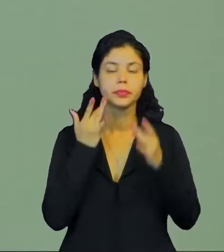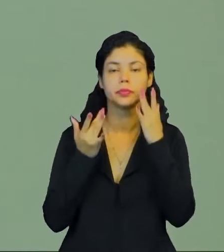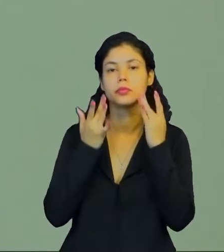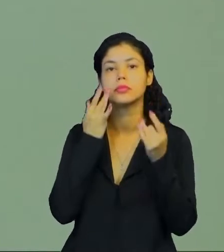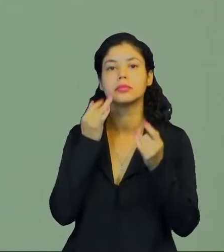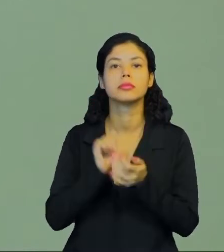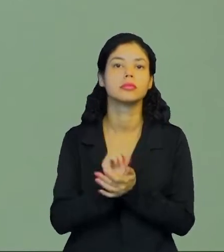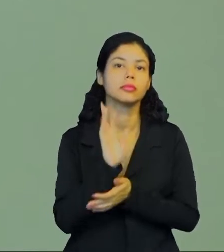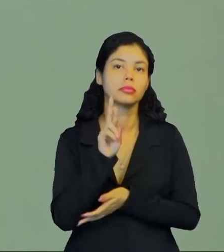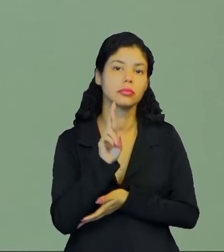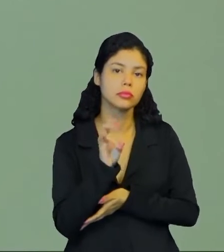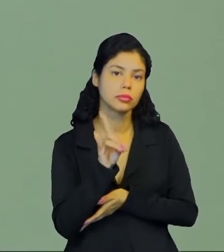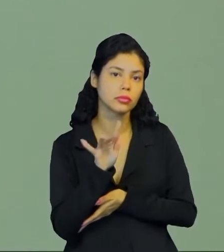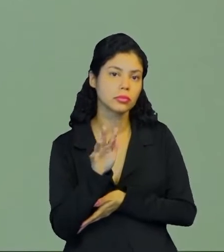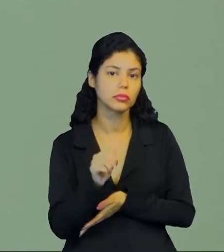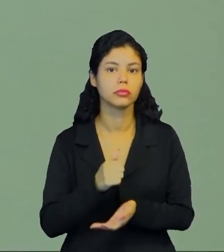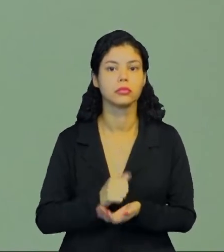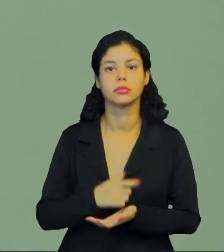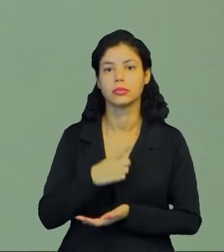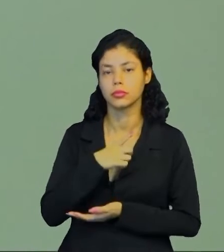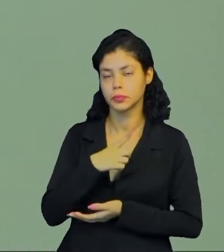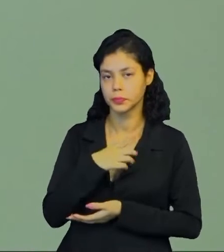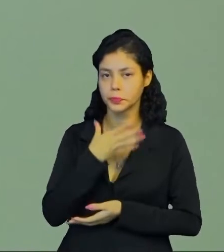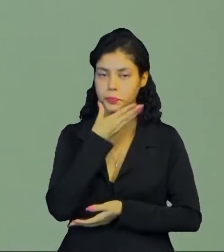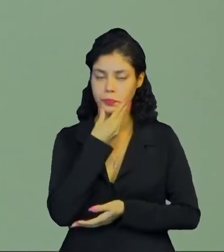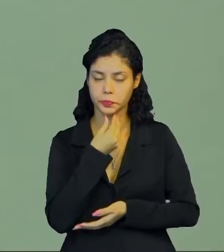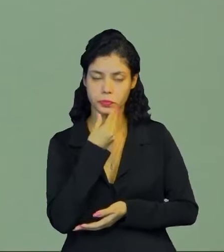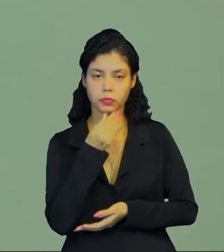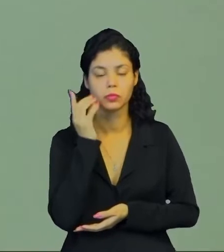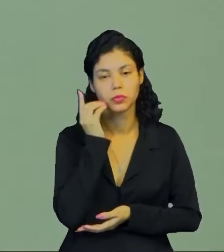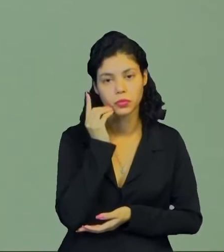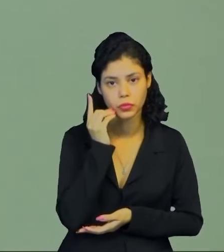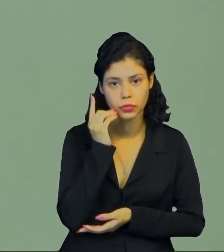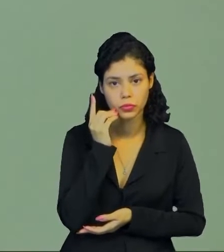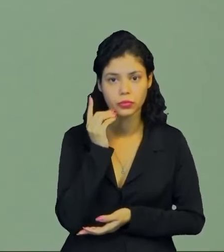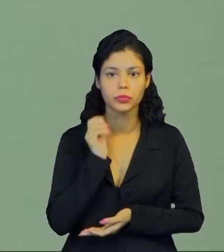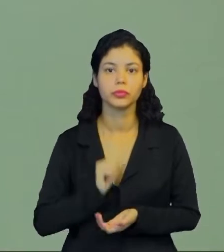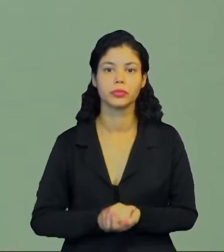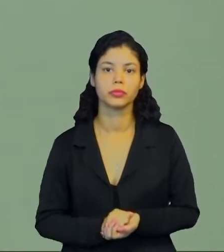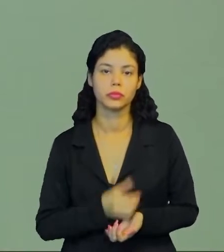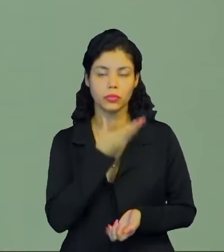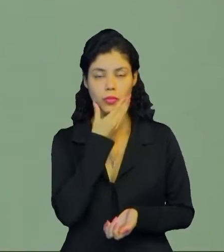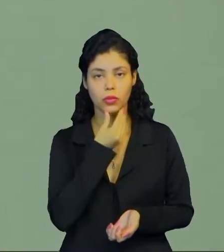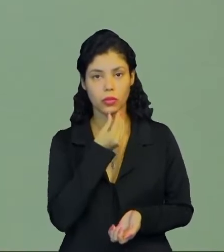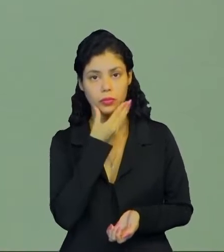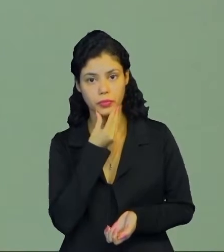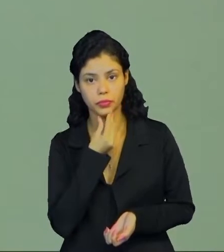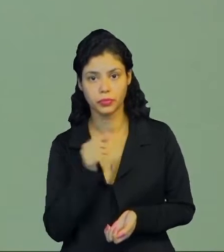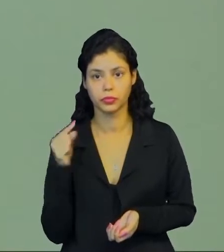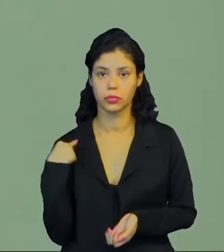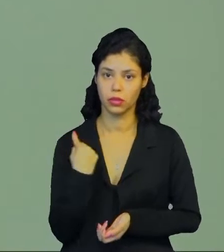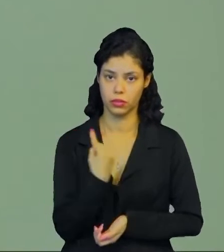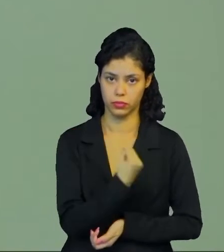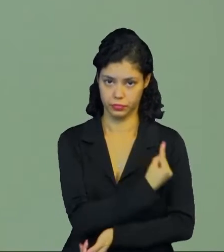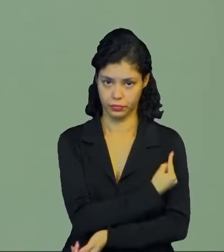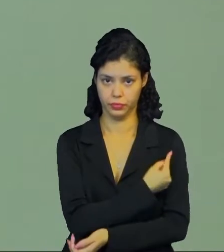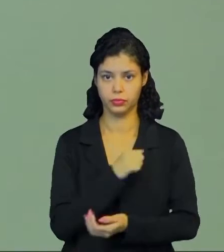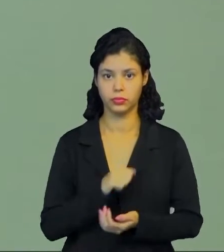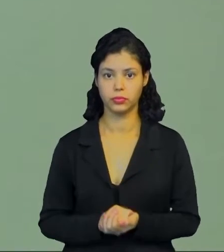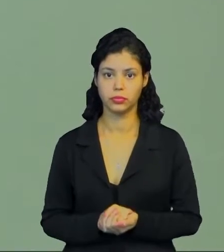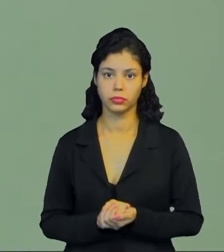teatro realista, nós temos aí o homem cotidiano, né, esse homem que somos nós,